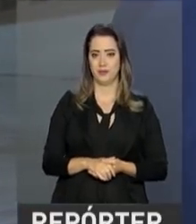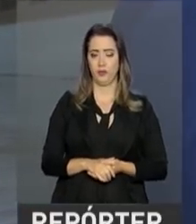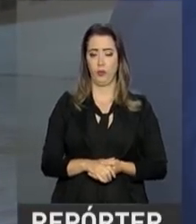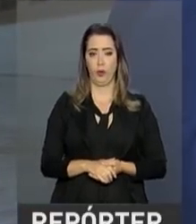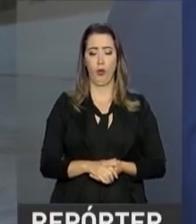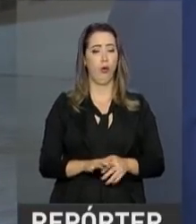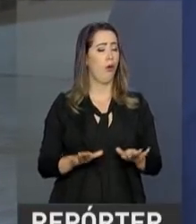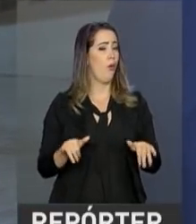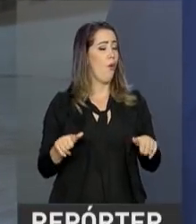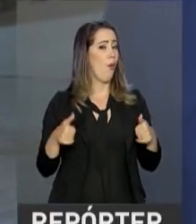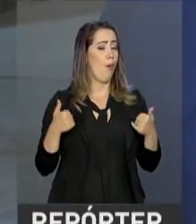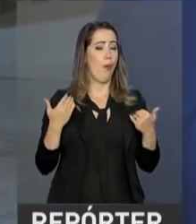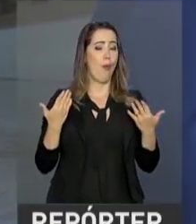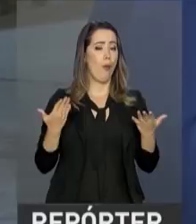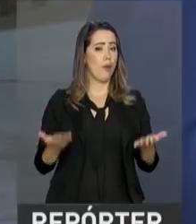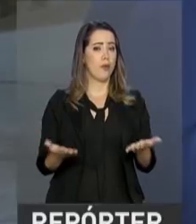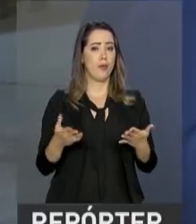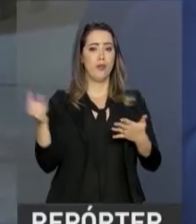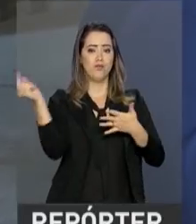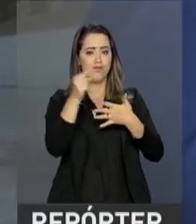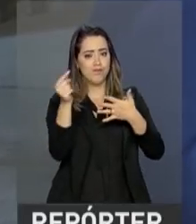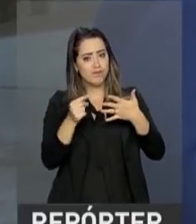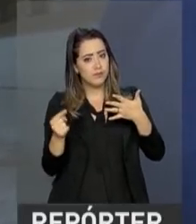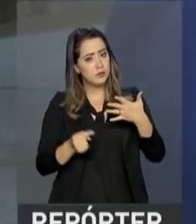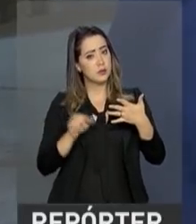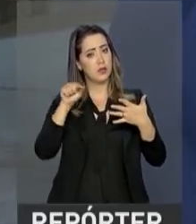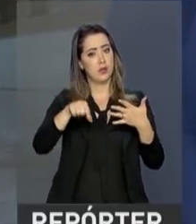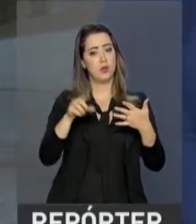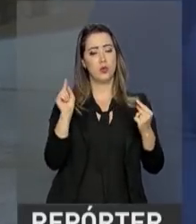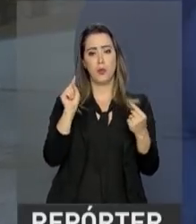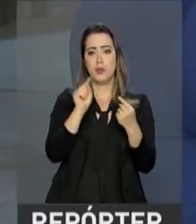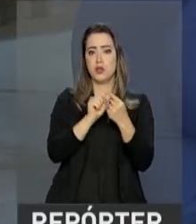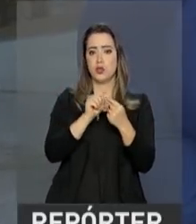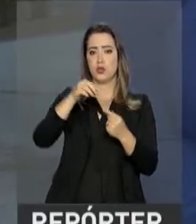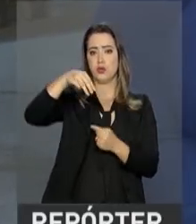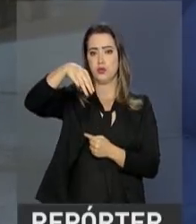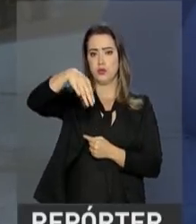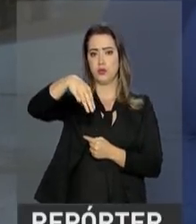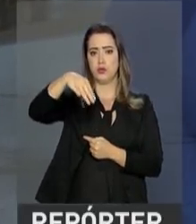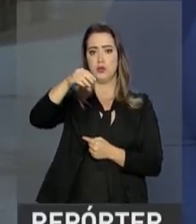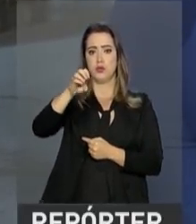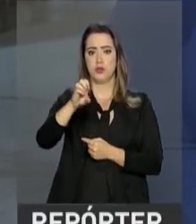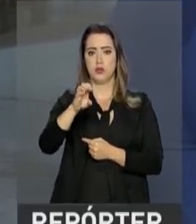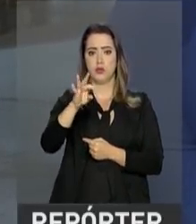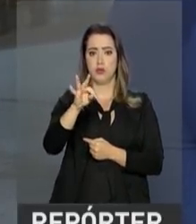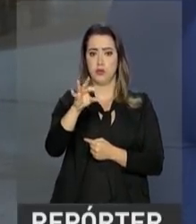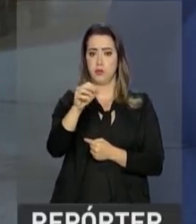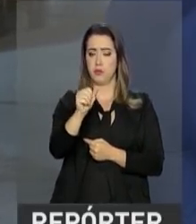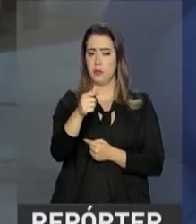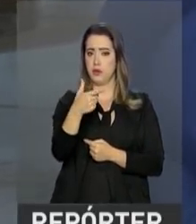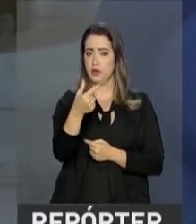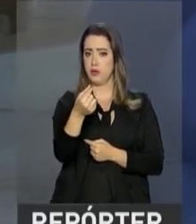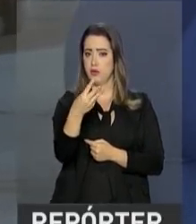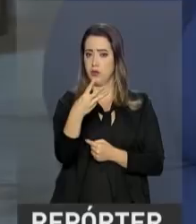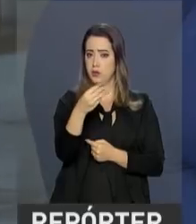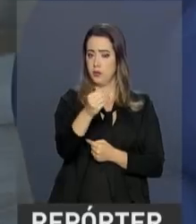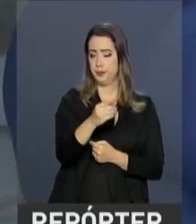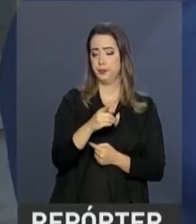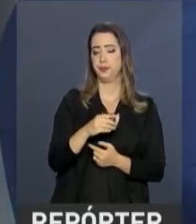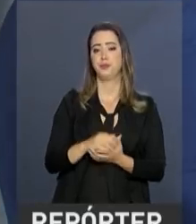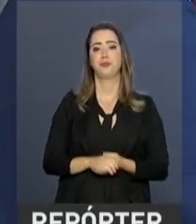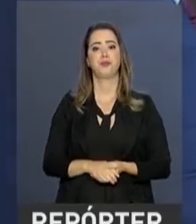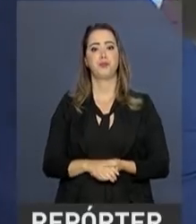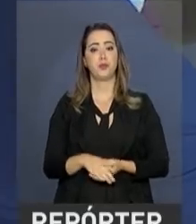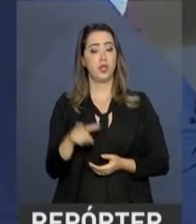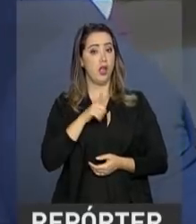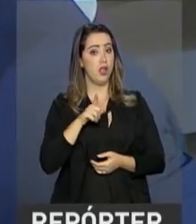quais são essas ações e metas para a agenda 2030 agenda em 2030 é composta por 17 objetivos e